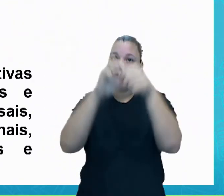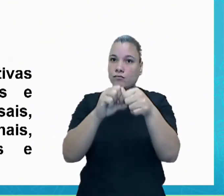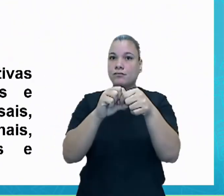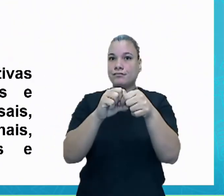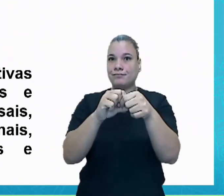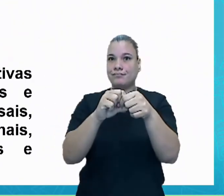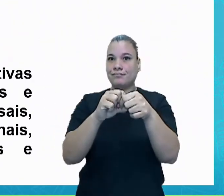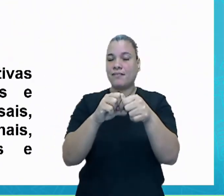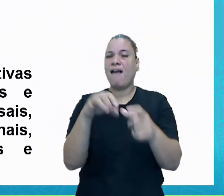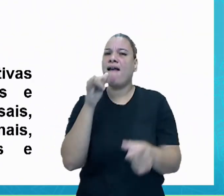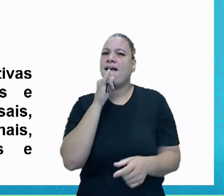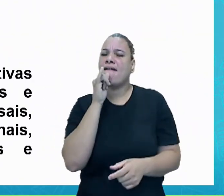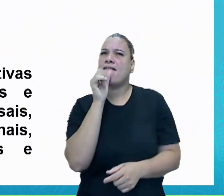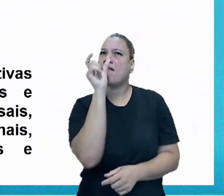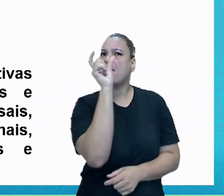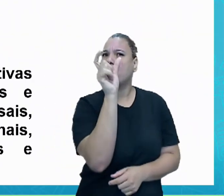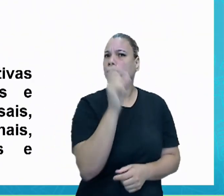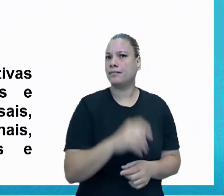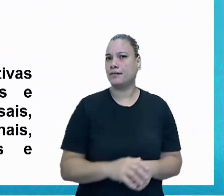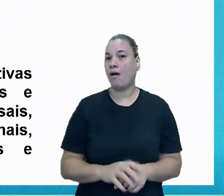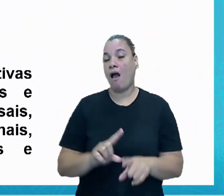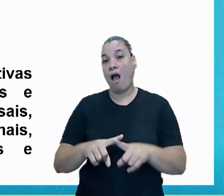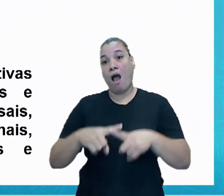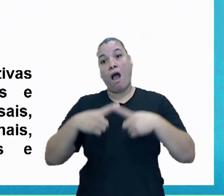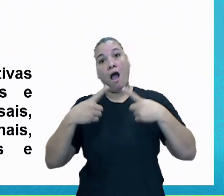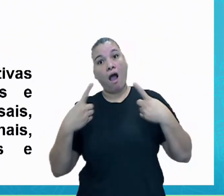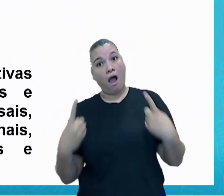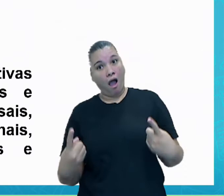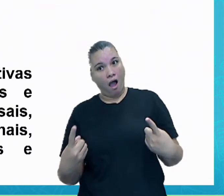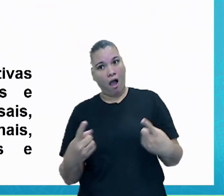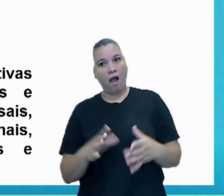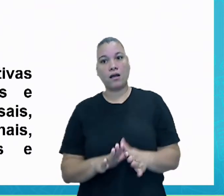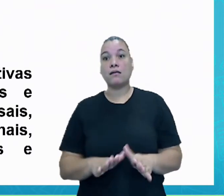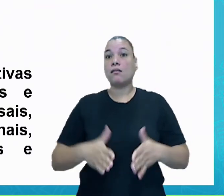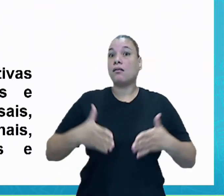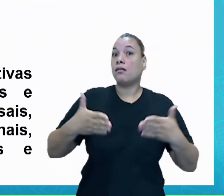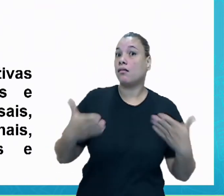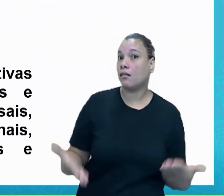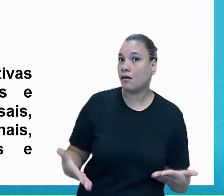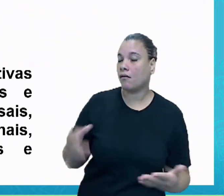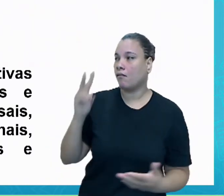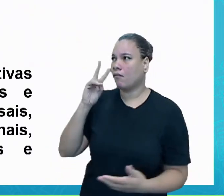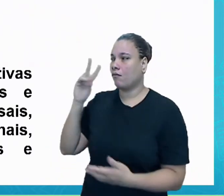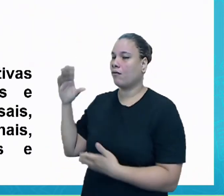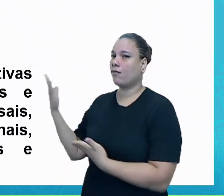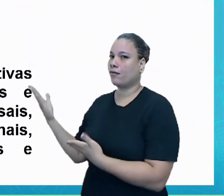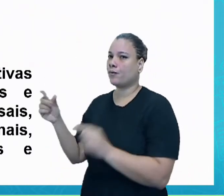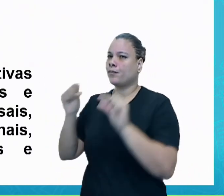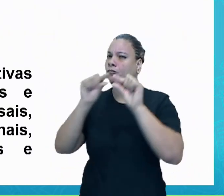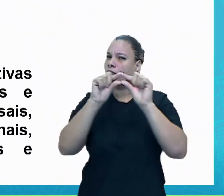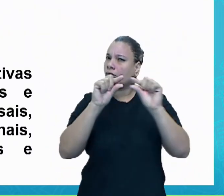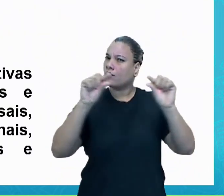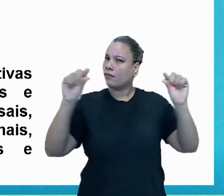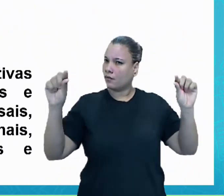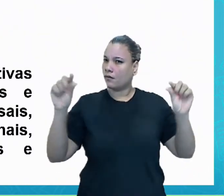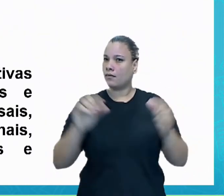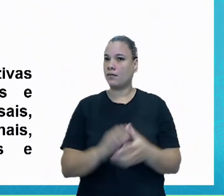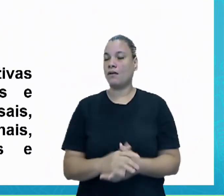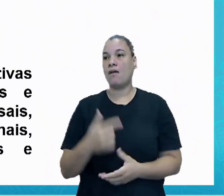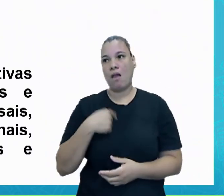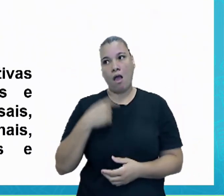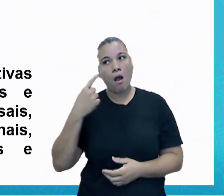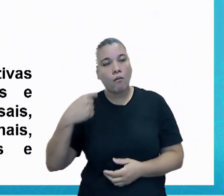como mas, portanto, conforme. Olha o exemplo, vou, mas não